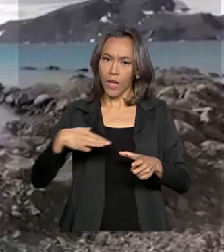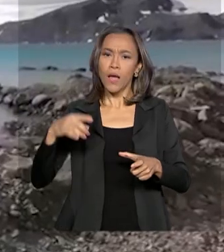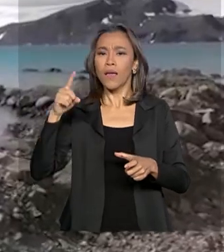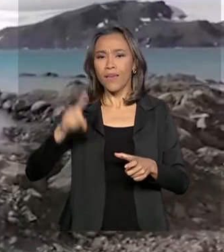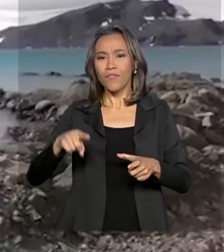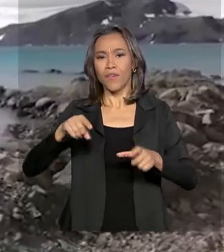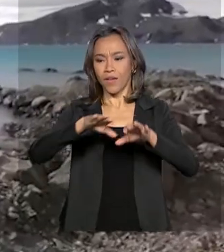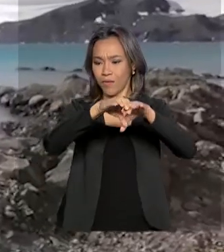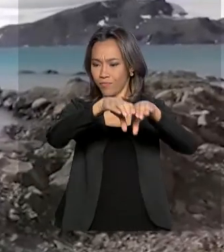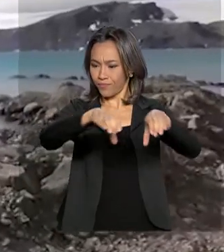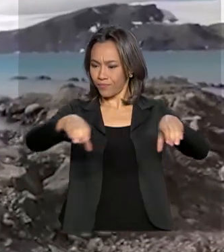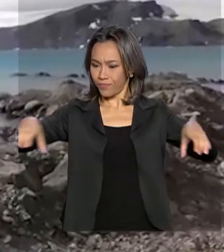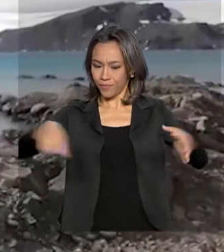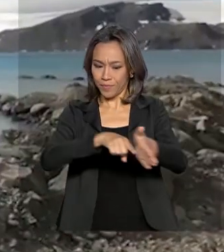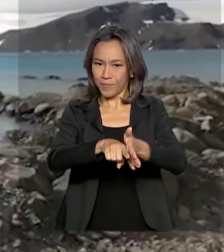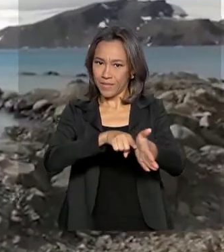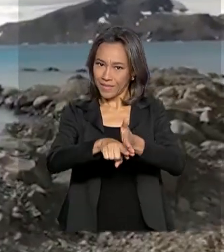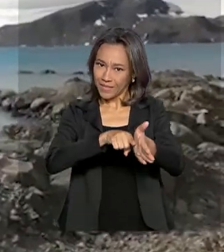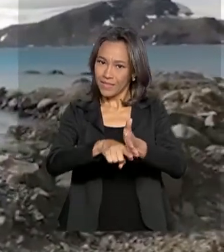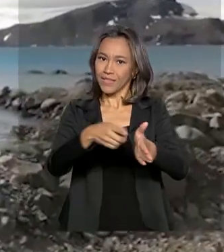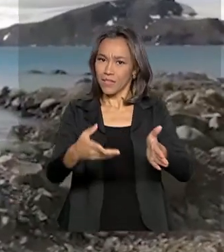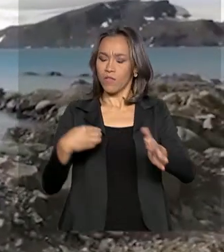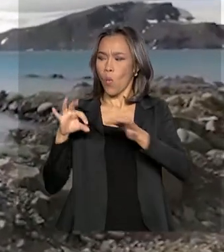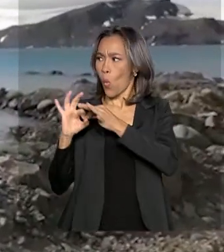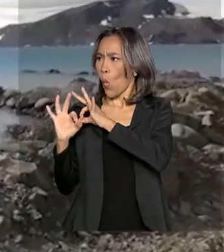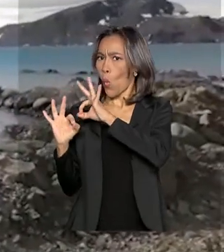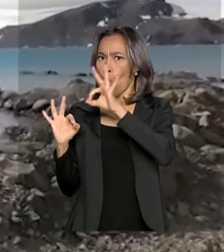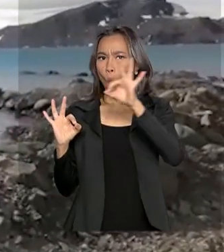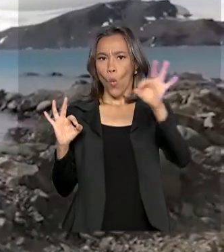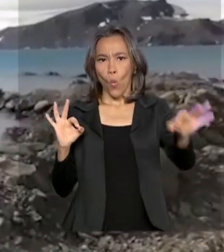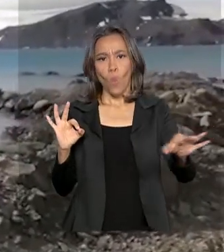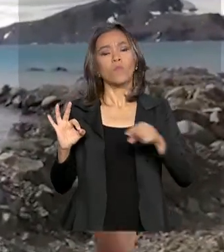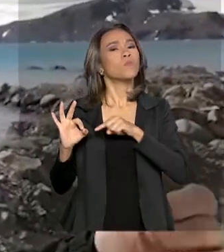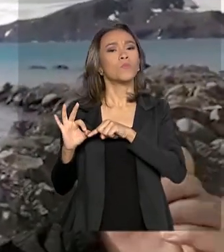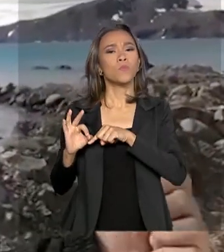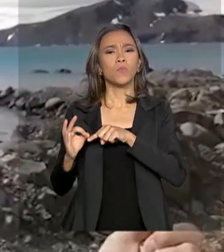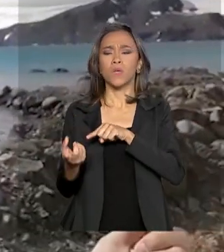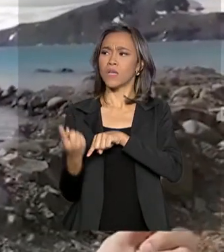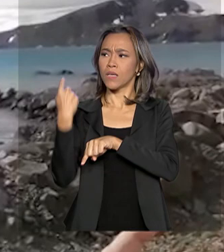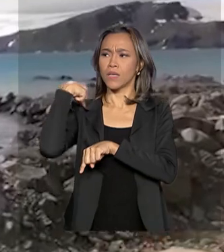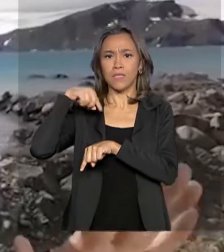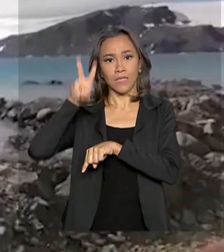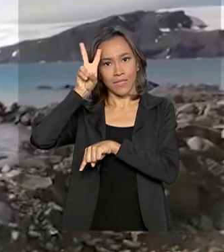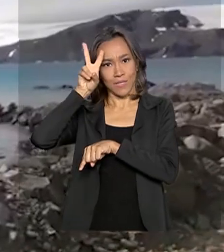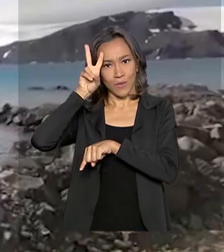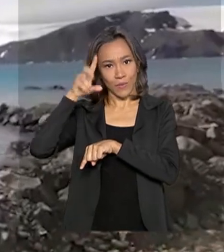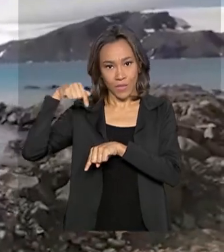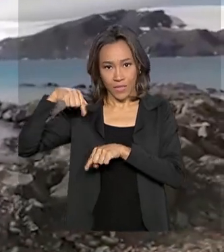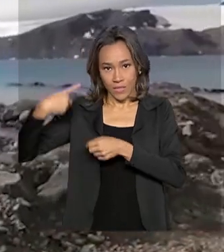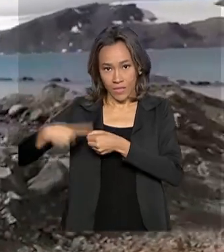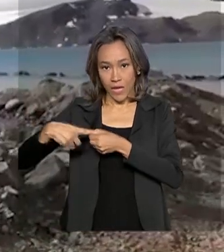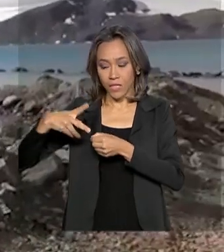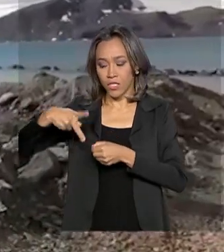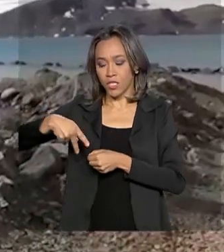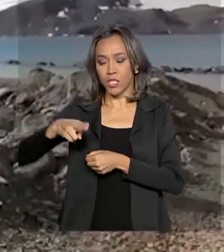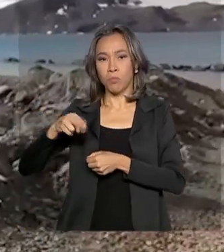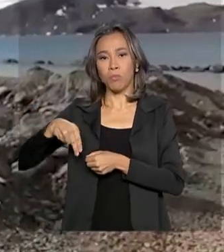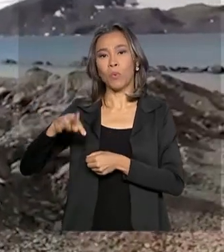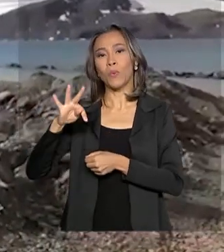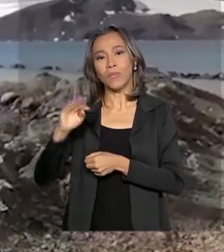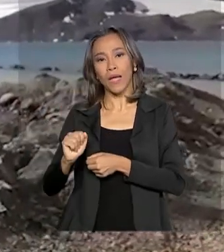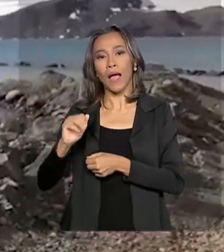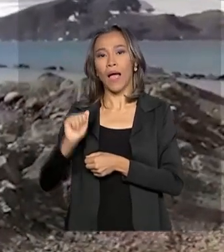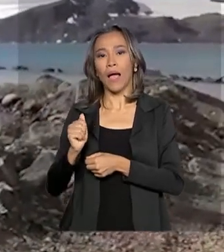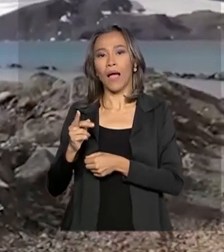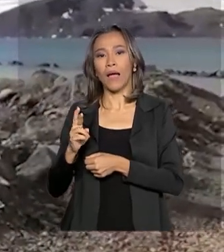estação brasileira Comandante Ferraz. Foi uma longa viagem, nós partimos na última segunda-feira de Punta Arenas, que fica no extremo sul do